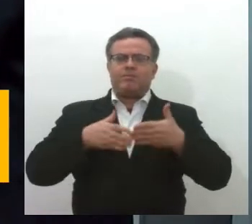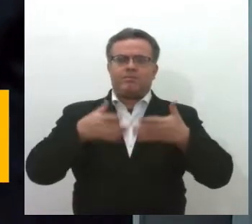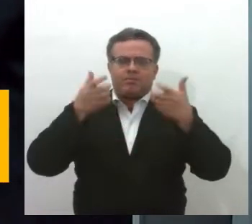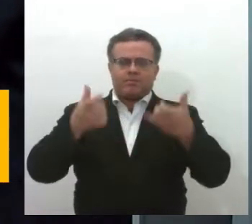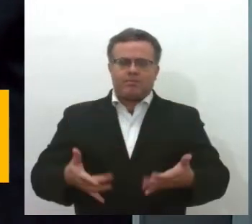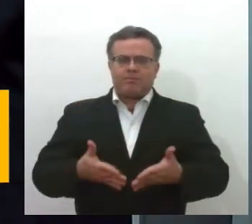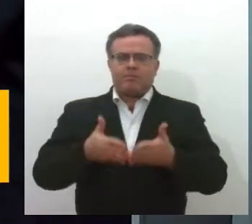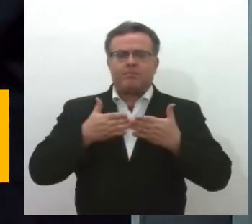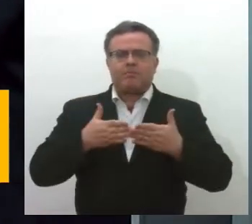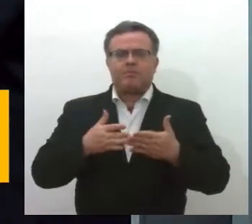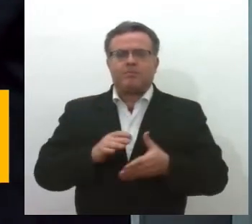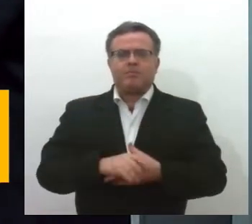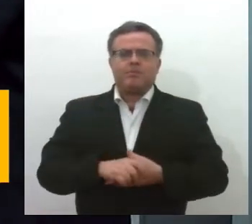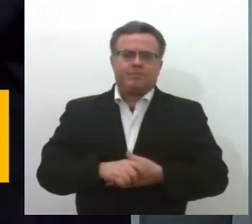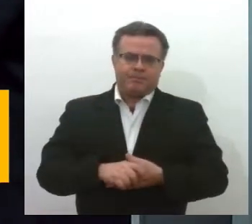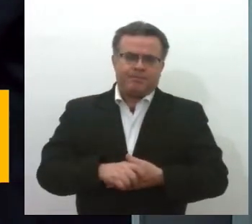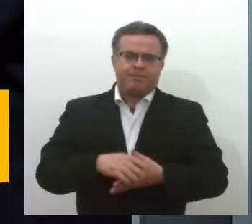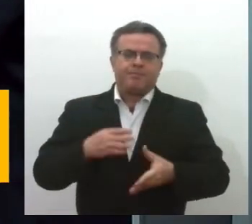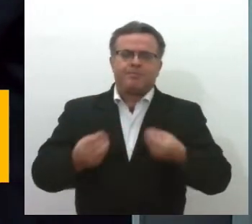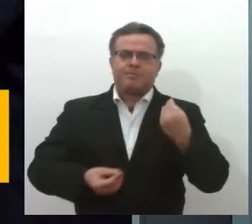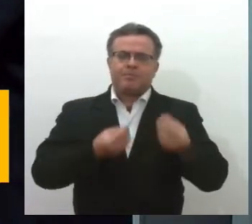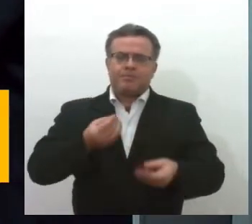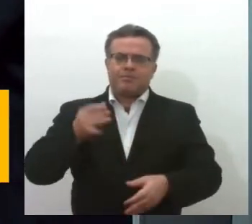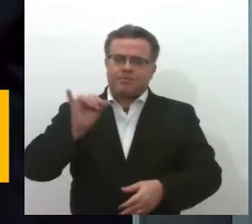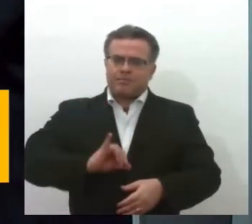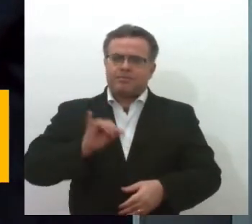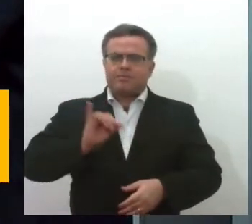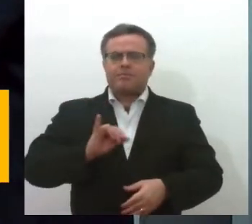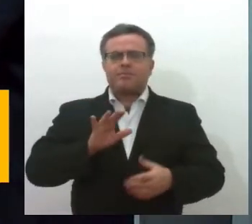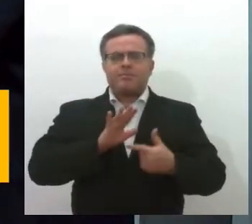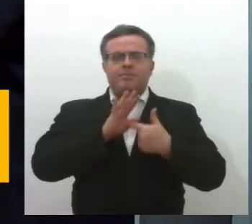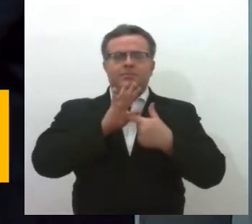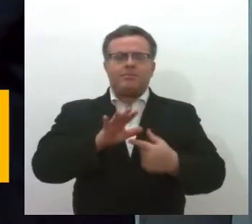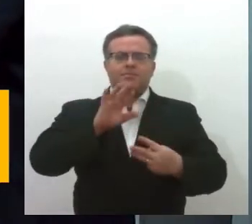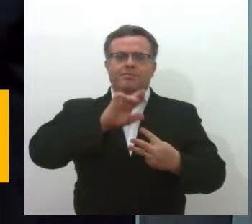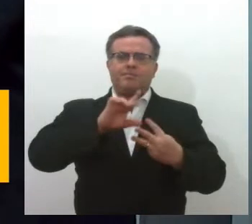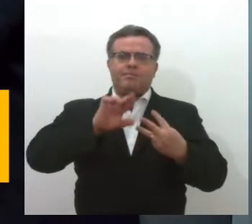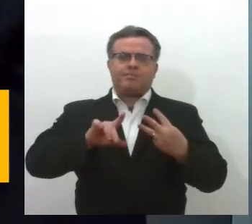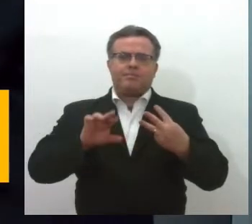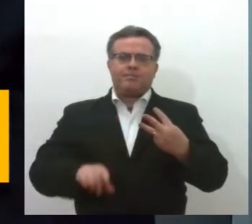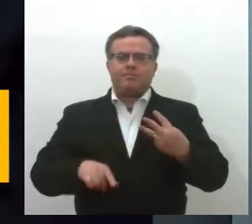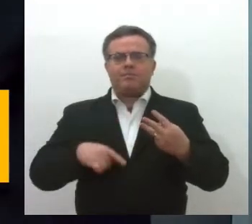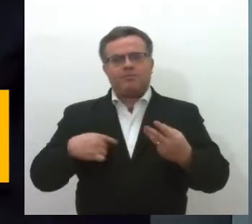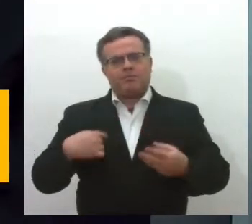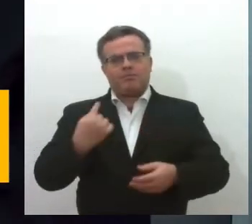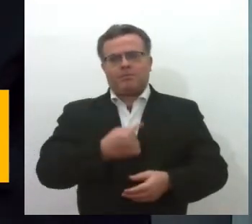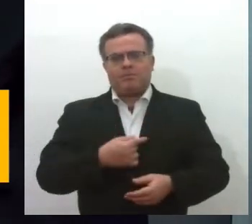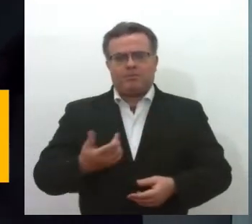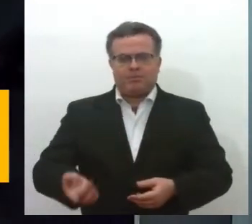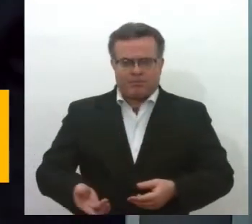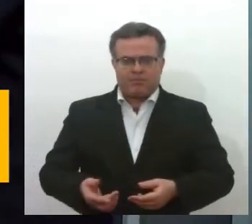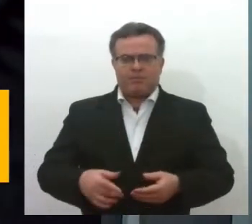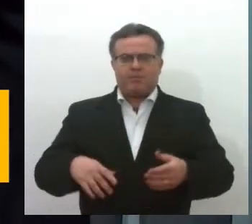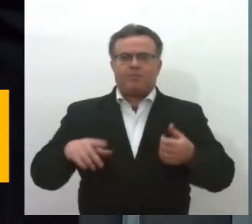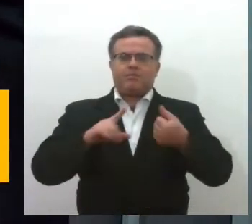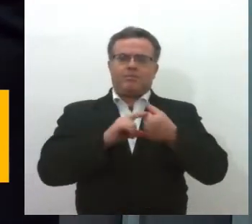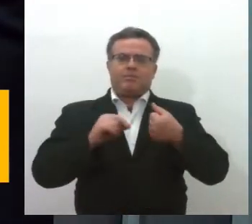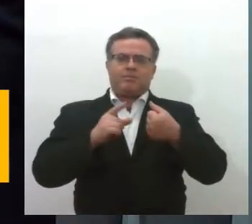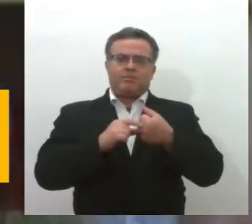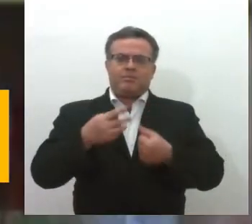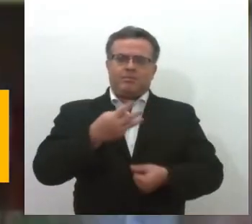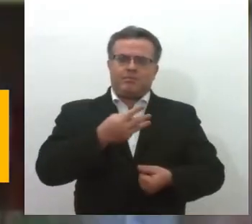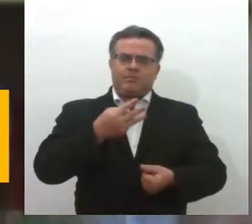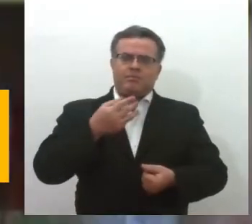isso. Sim, é muito importante pontuar essas diferenças, até porque quando a gente vai lá para o artigo 32 da Lei de